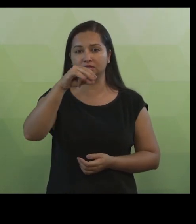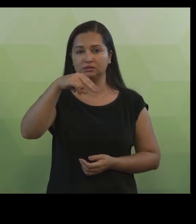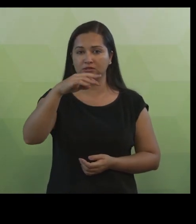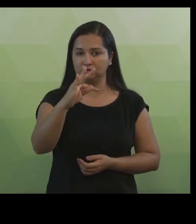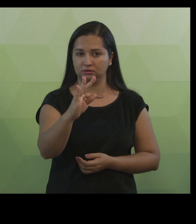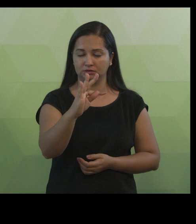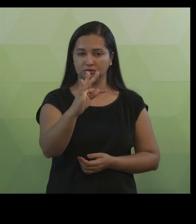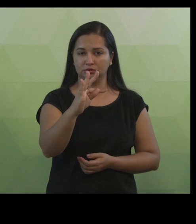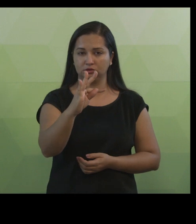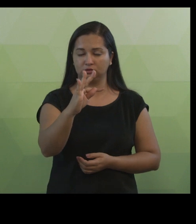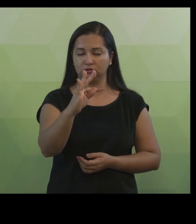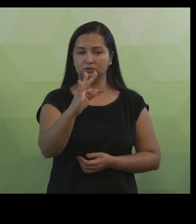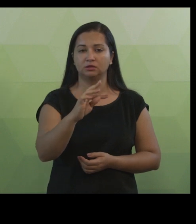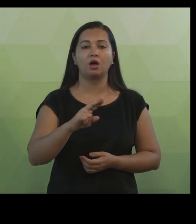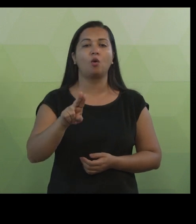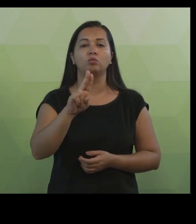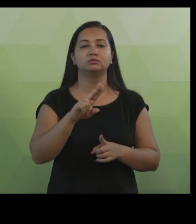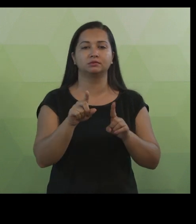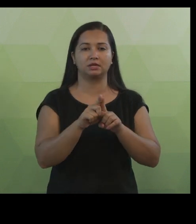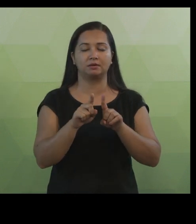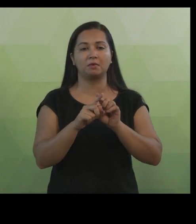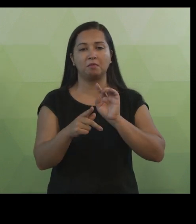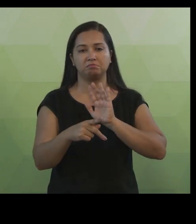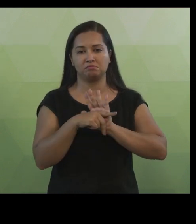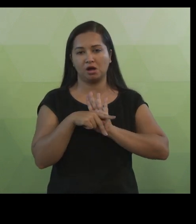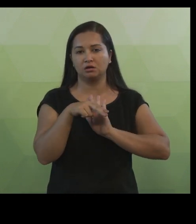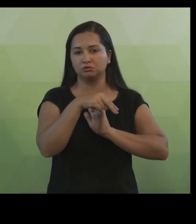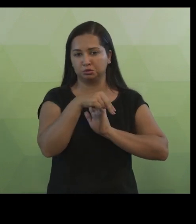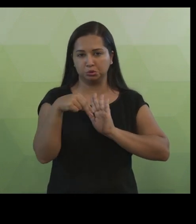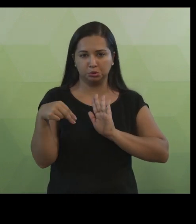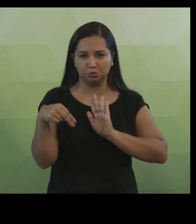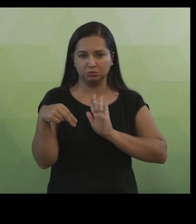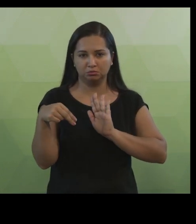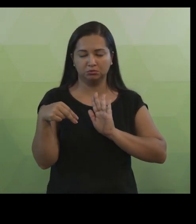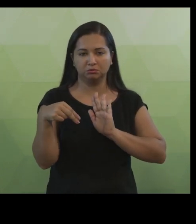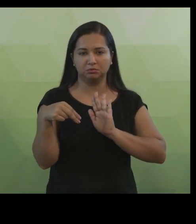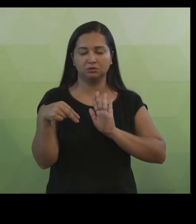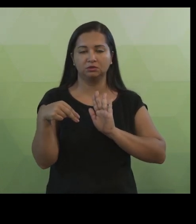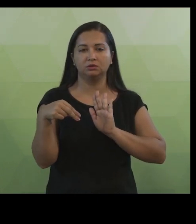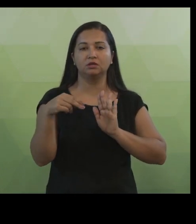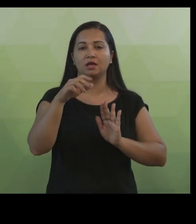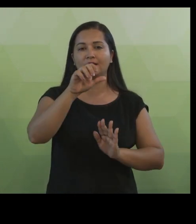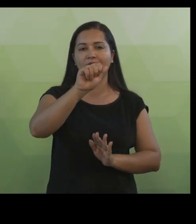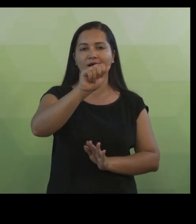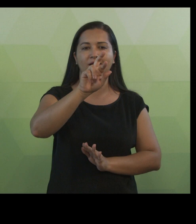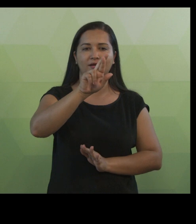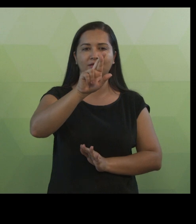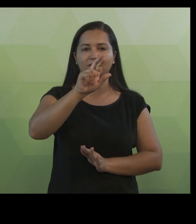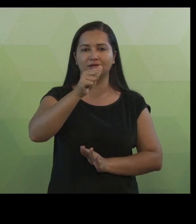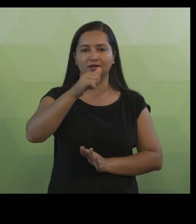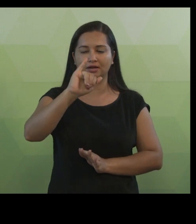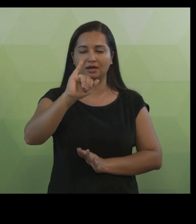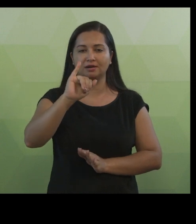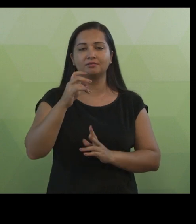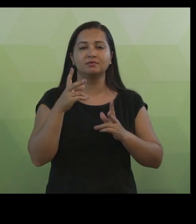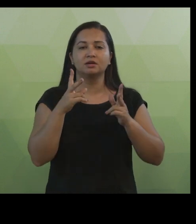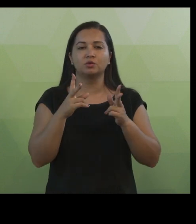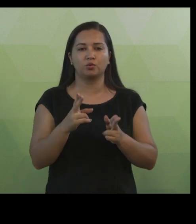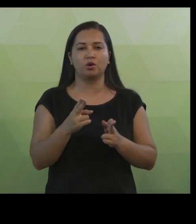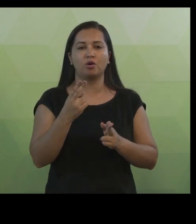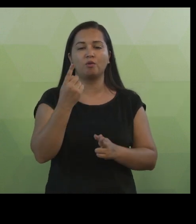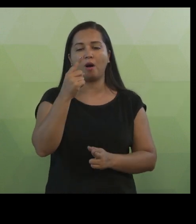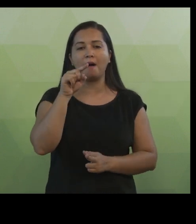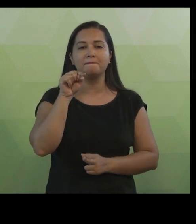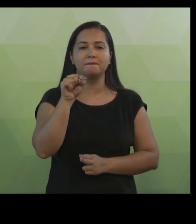Outro tipo de dado que tem na linguagem é o array. O array é um tipo de dado